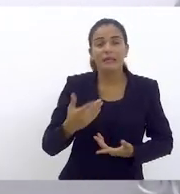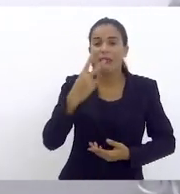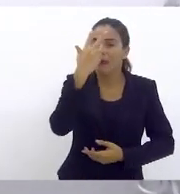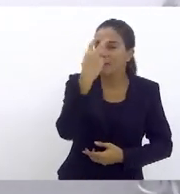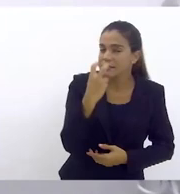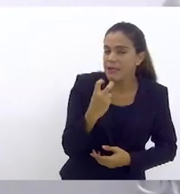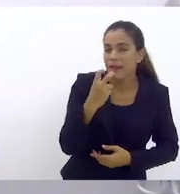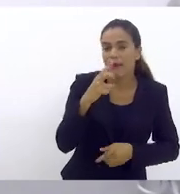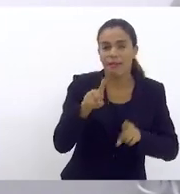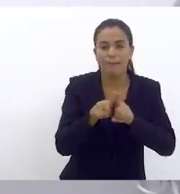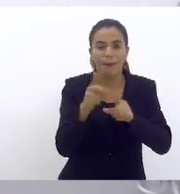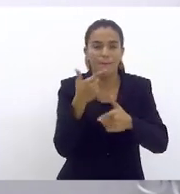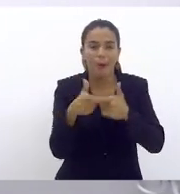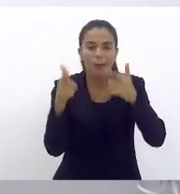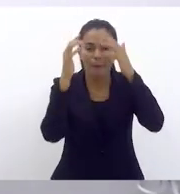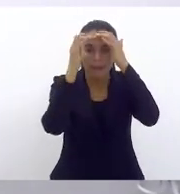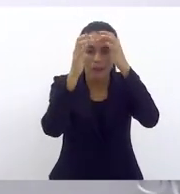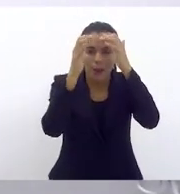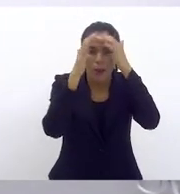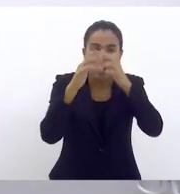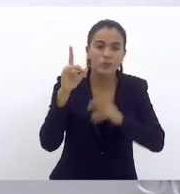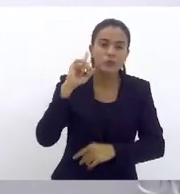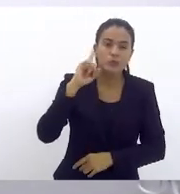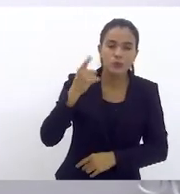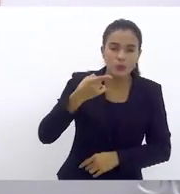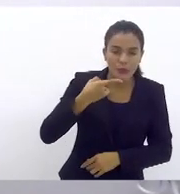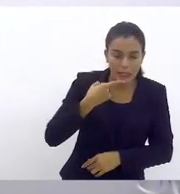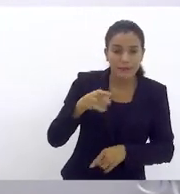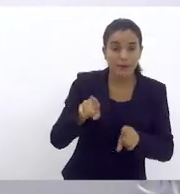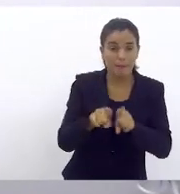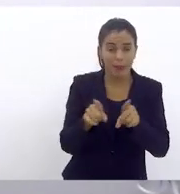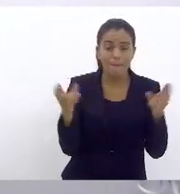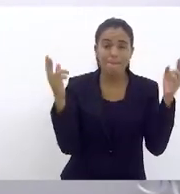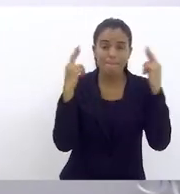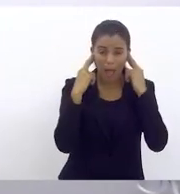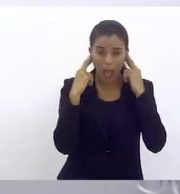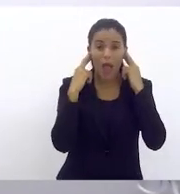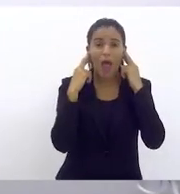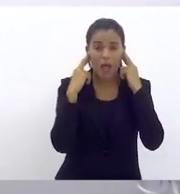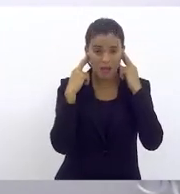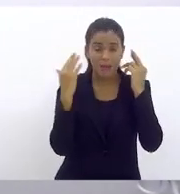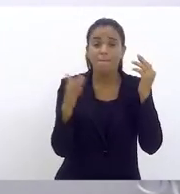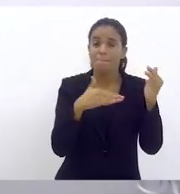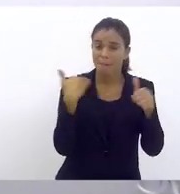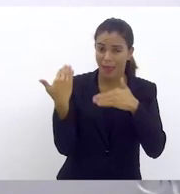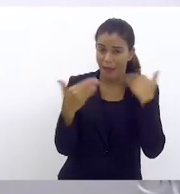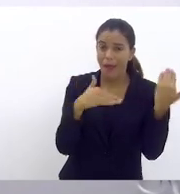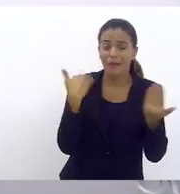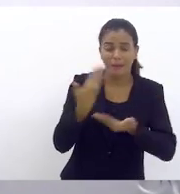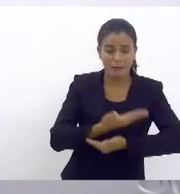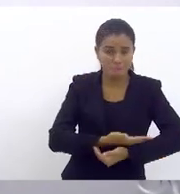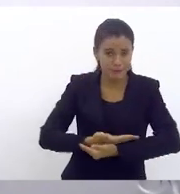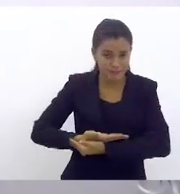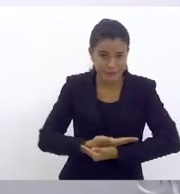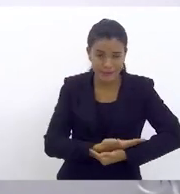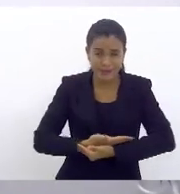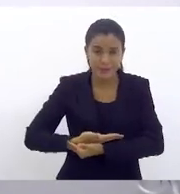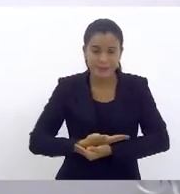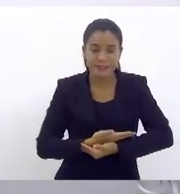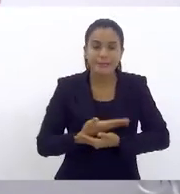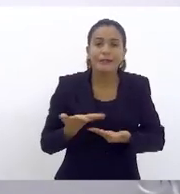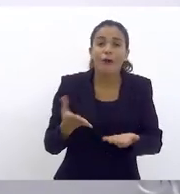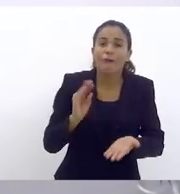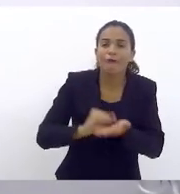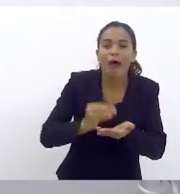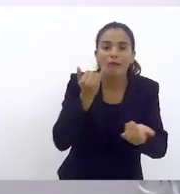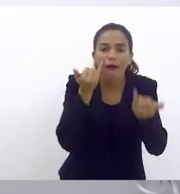que gera problemas neurológicos que gera surdez que mata muitas vezes a criança mas infelizmente a